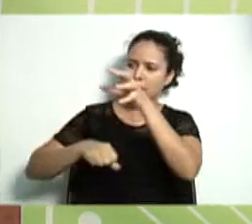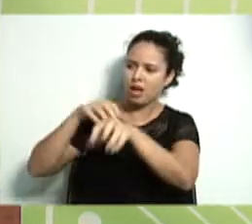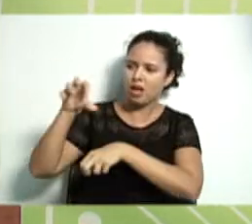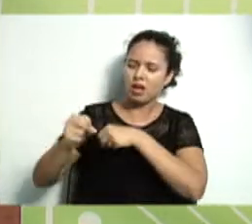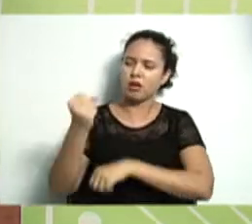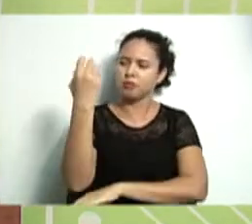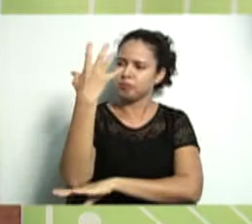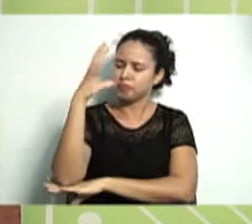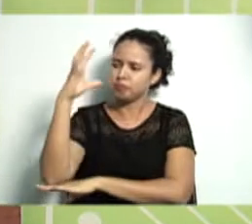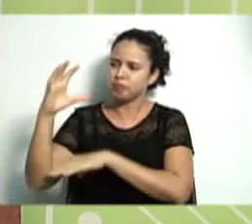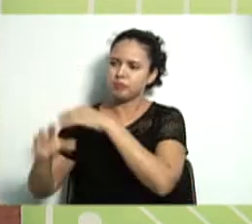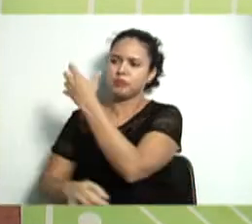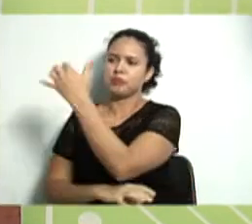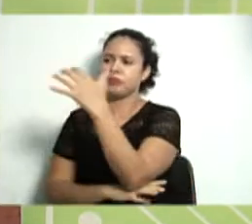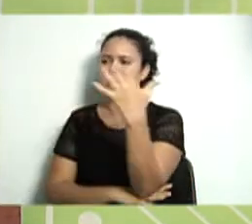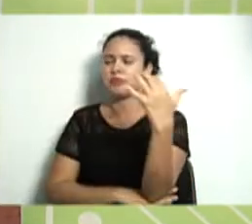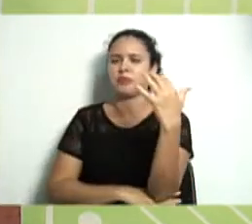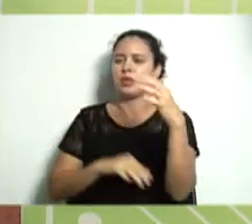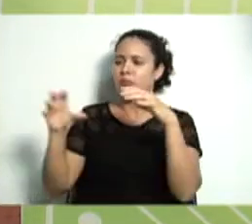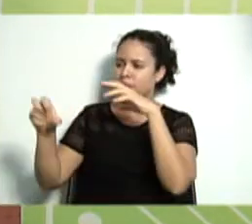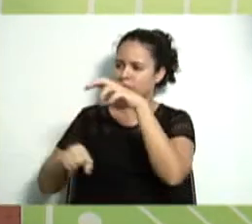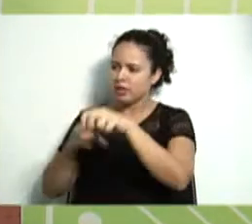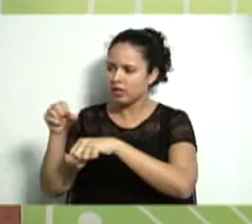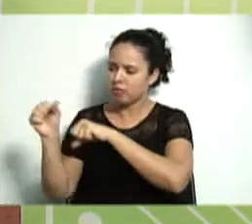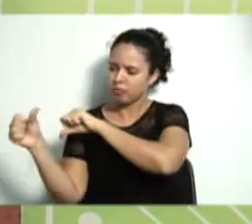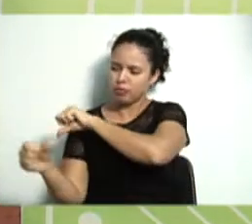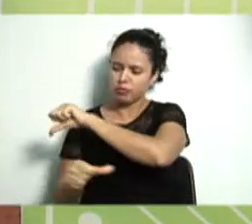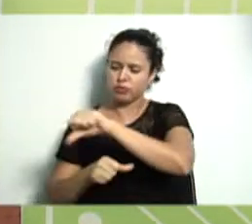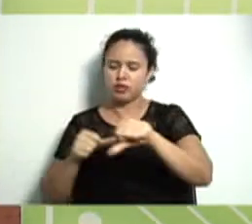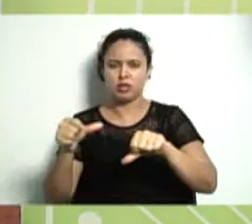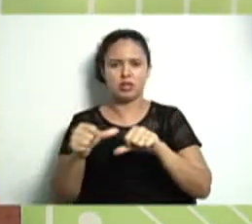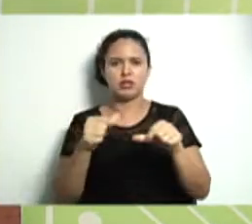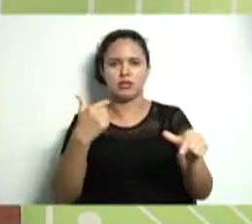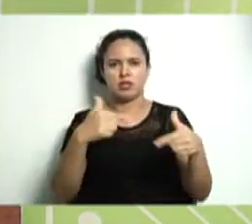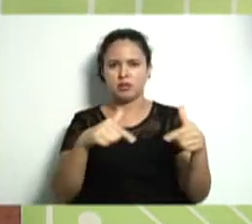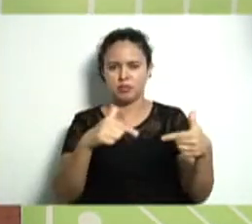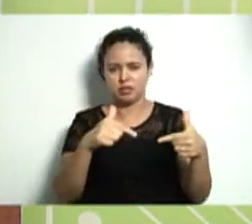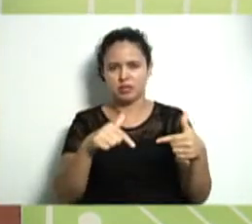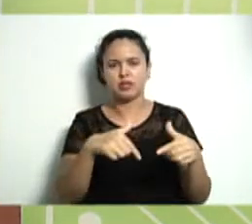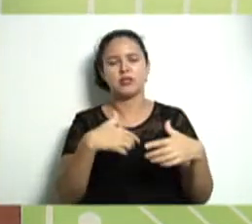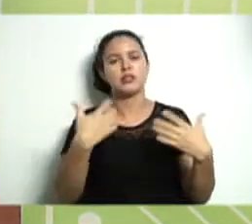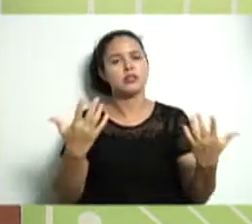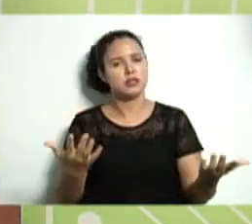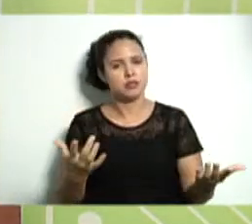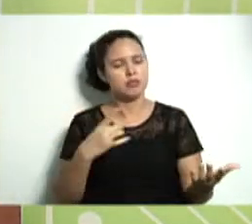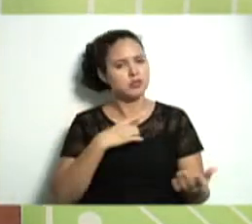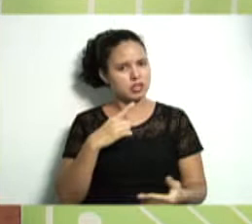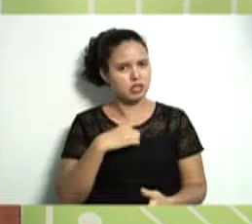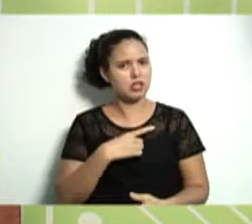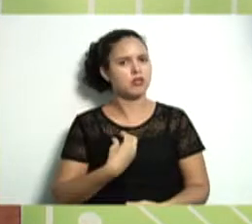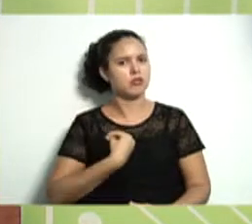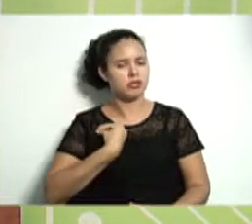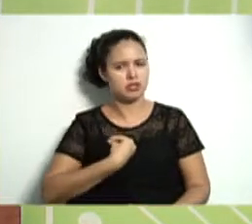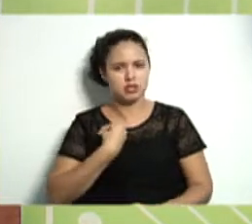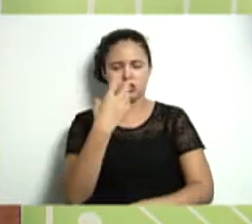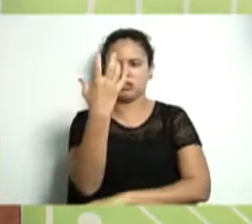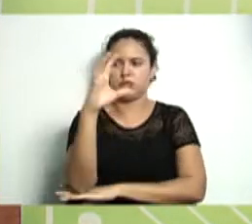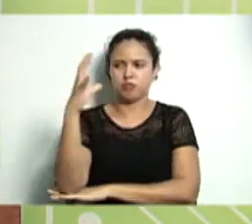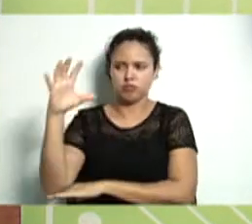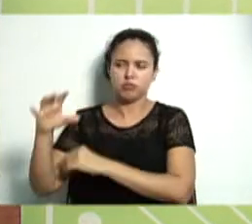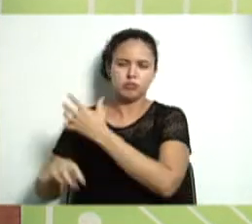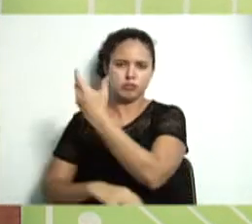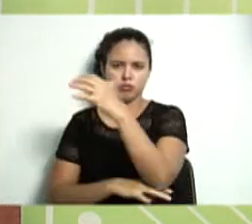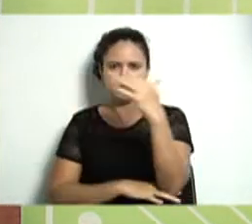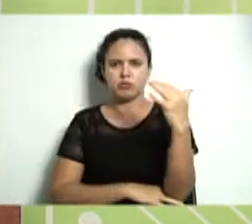estamos chamando de recursos naturais. Né? A natureza existe, o homem se apropria